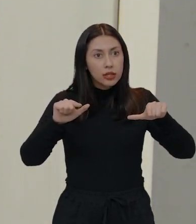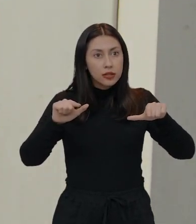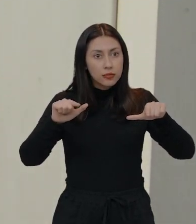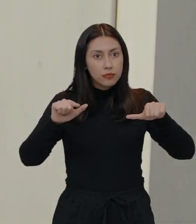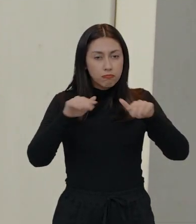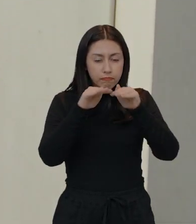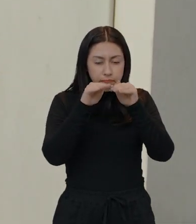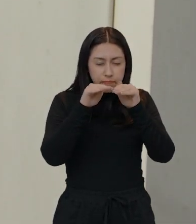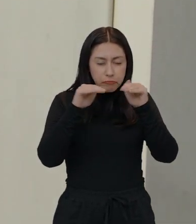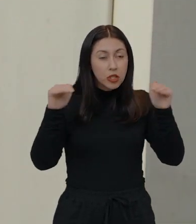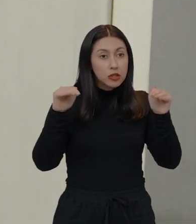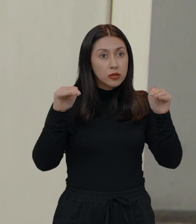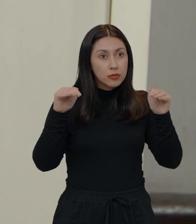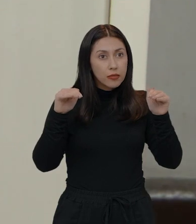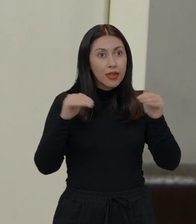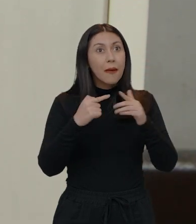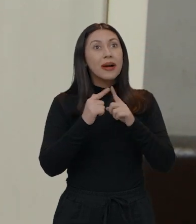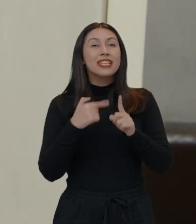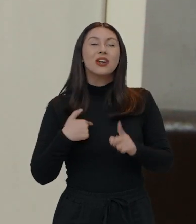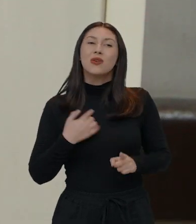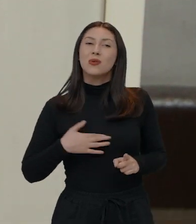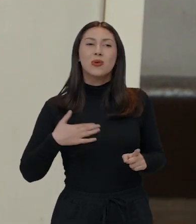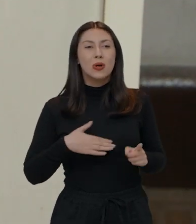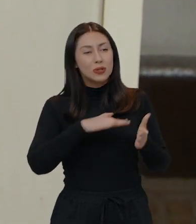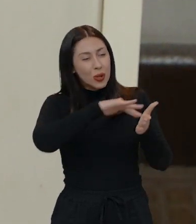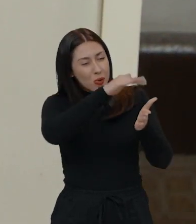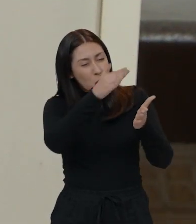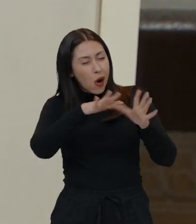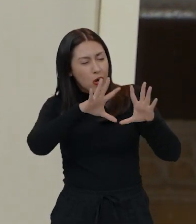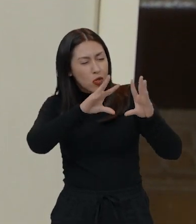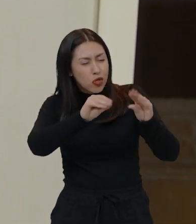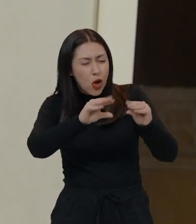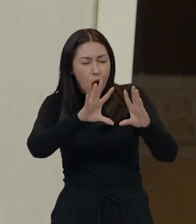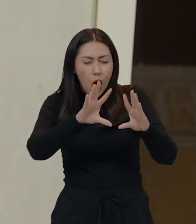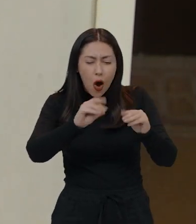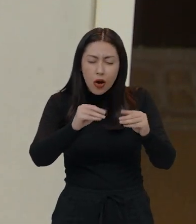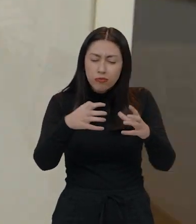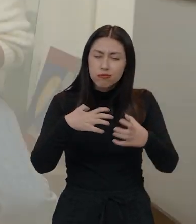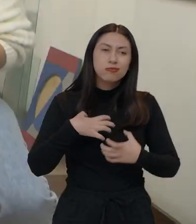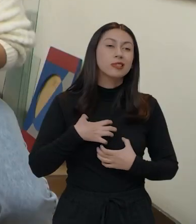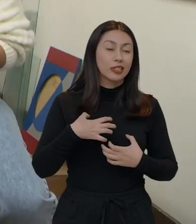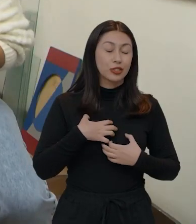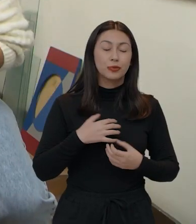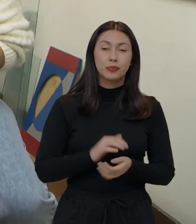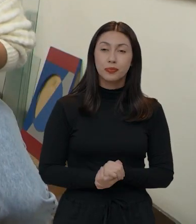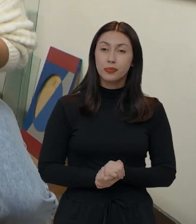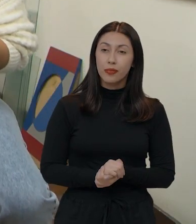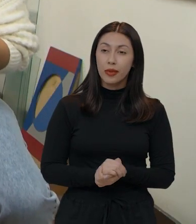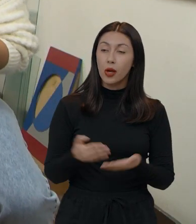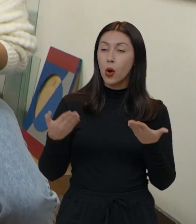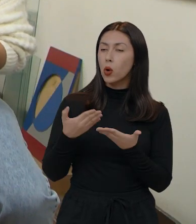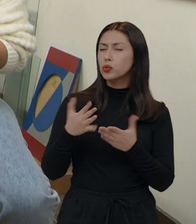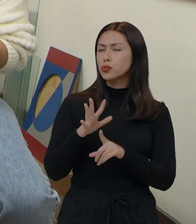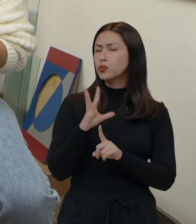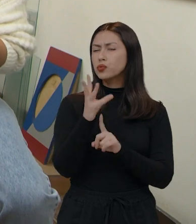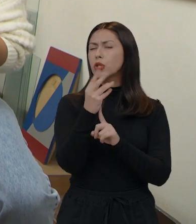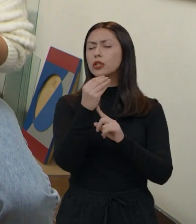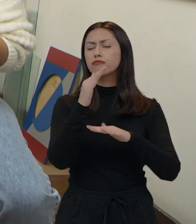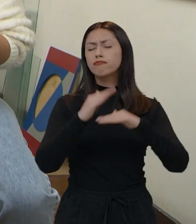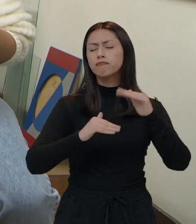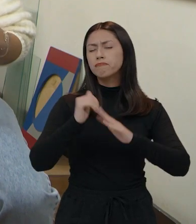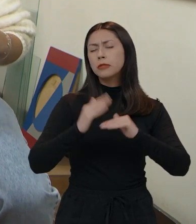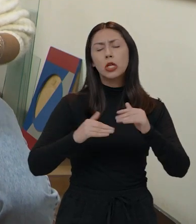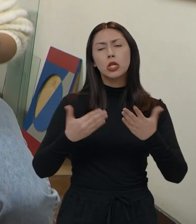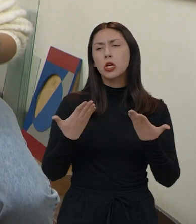arte concreta, né? Você apalpa, ela é projetada para o espaço, assim. A arte que você faz hoje, né? Que você chegou a